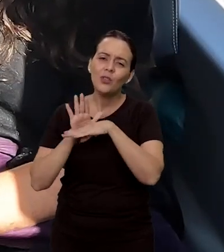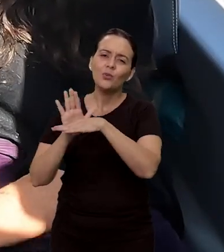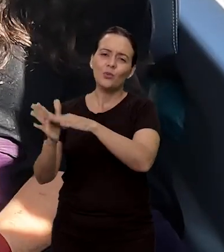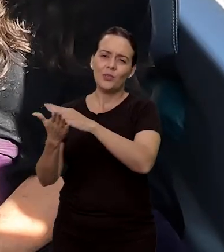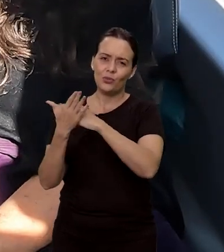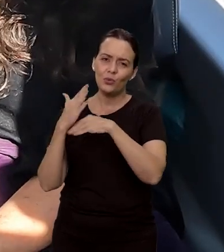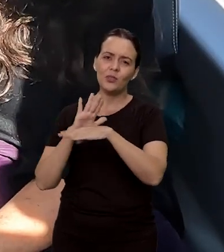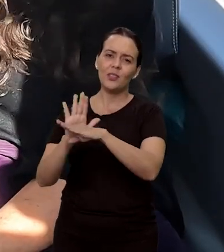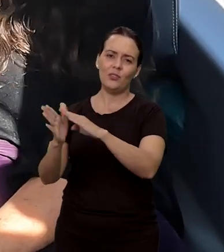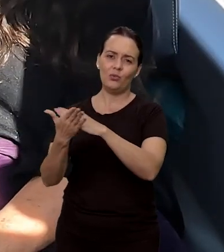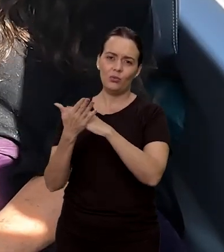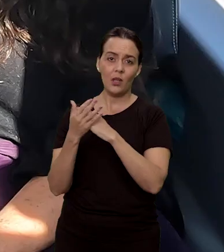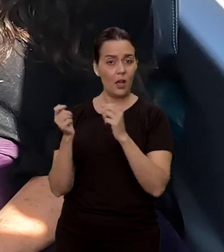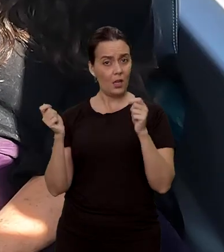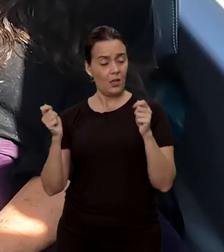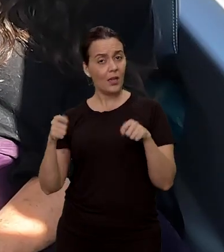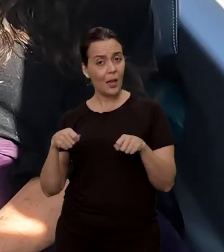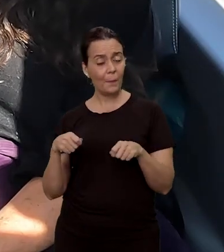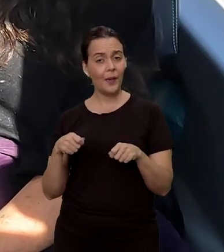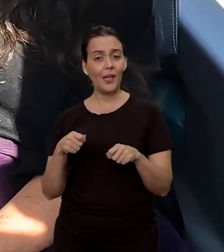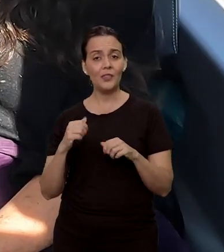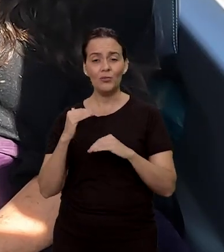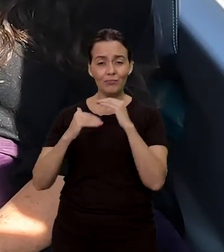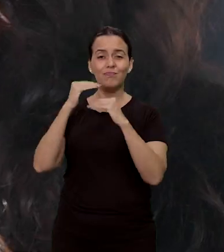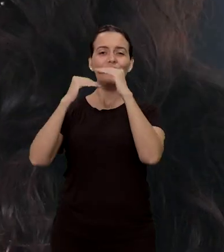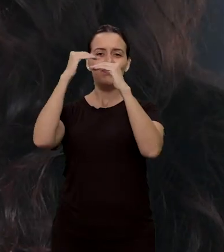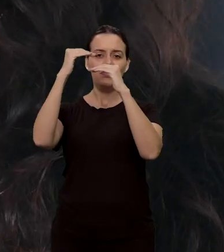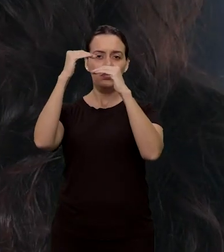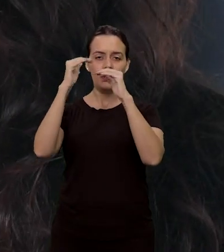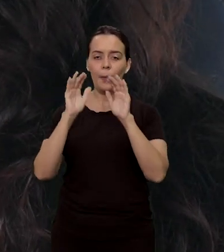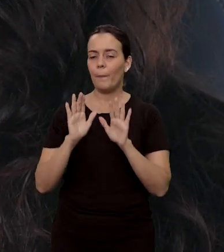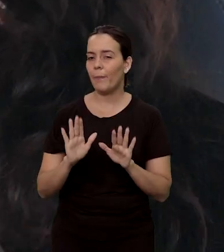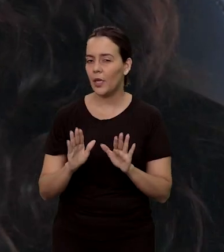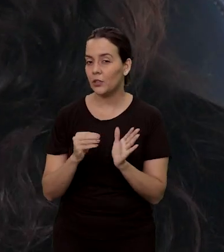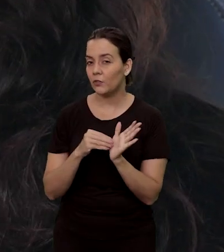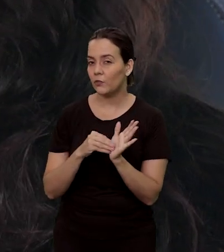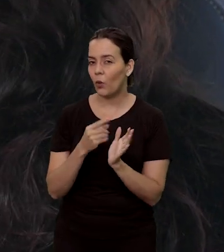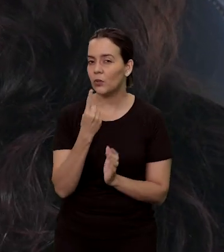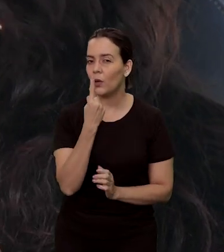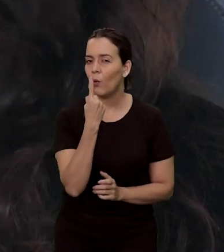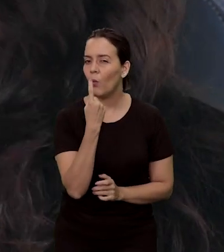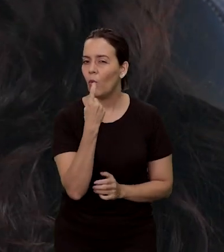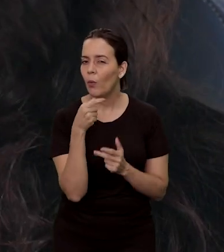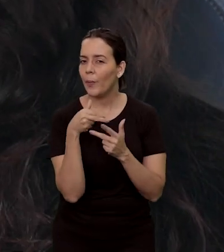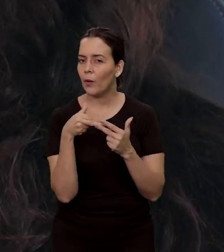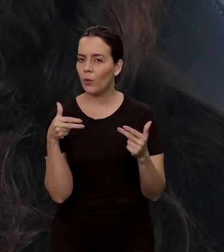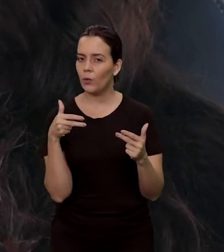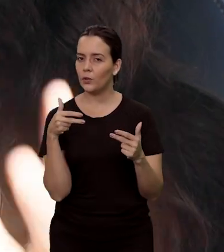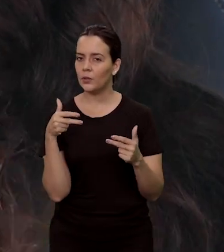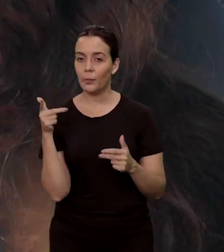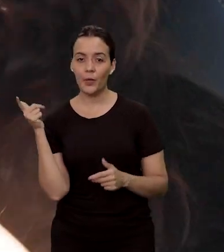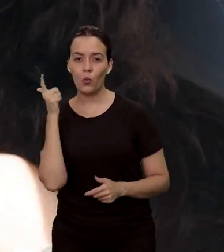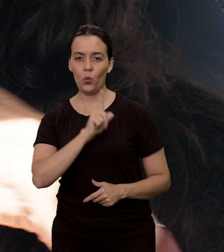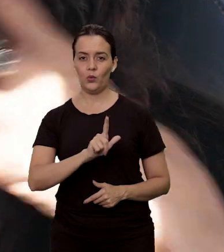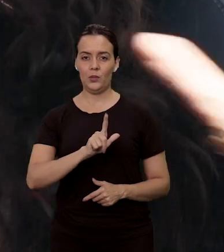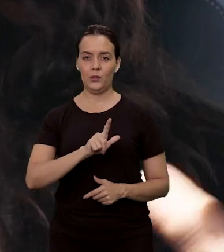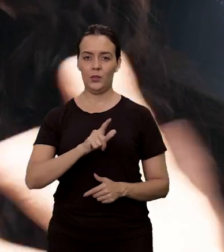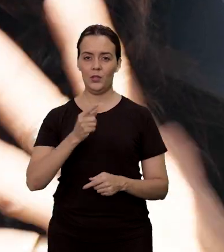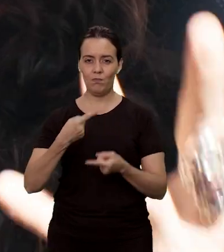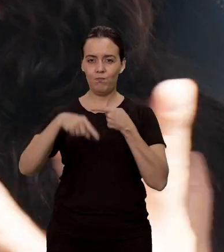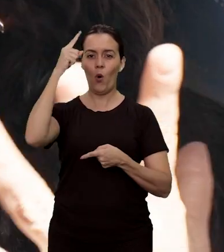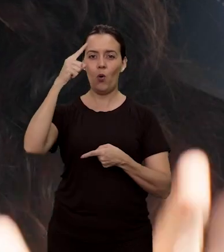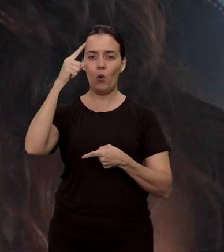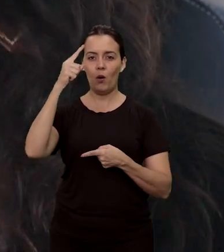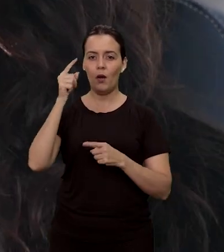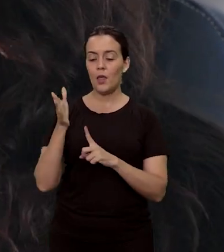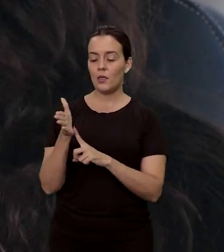E faltava um elemento para ser capaz de convergir. E esse elemento hoje em dia existe, que é a tecnologia, que é capaz de